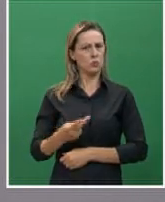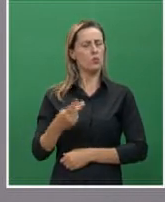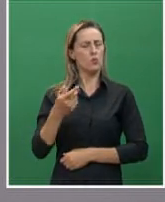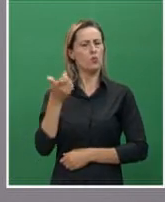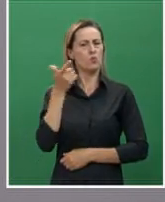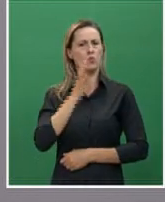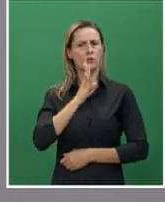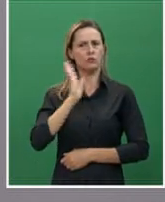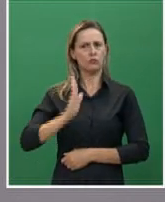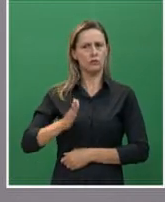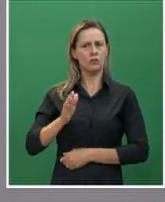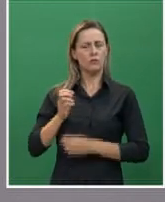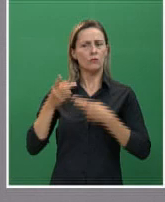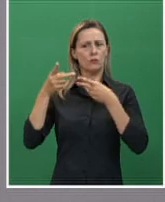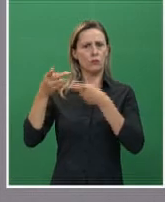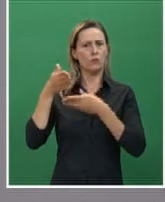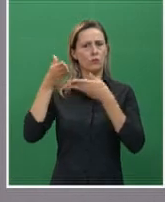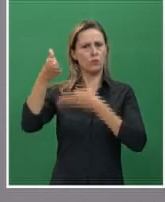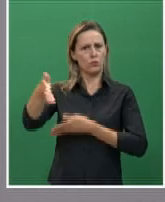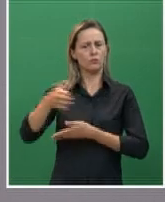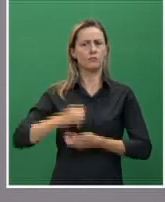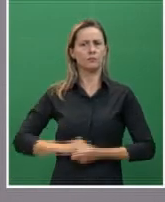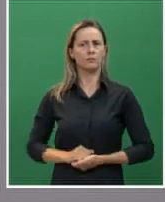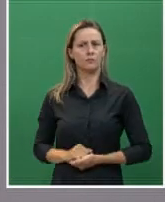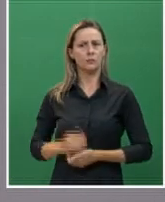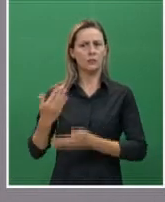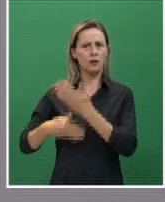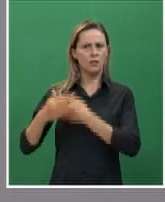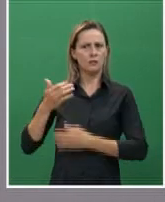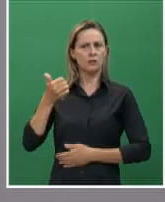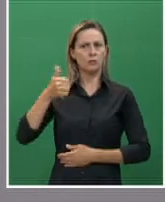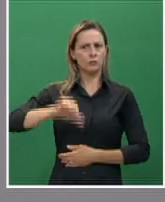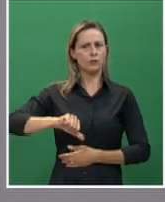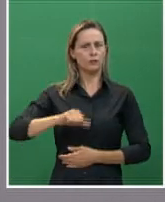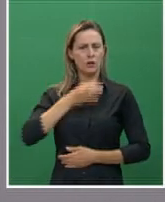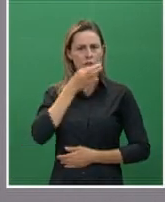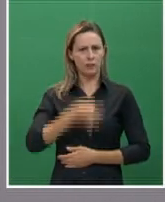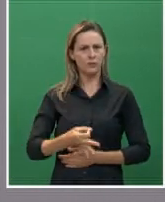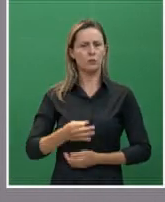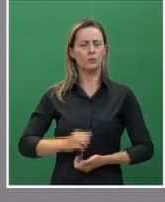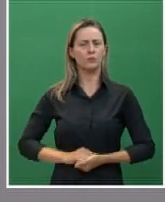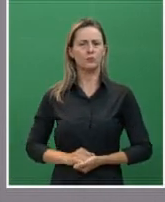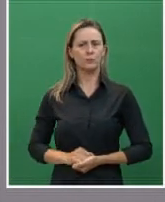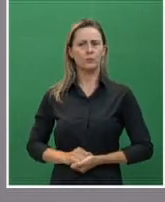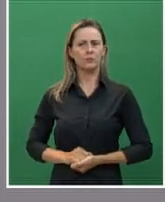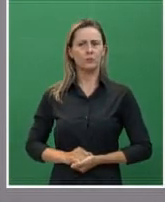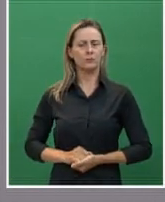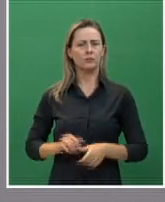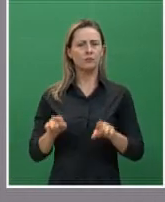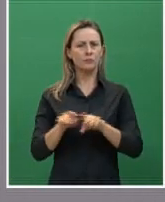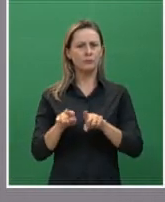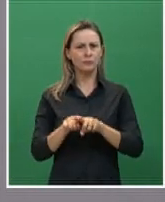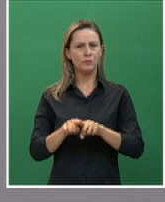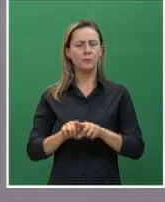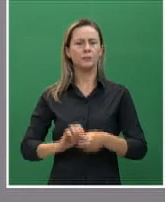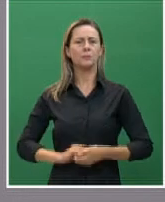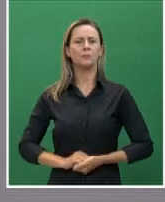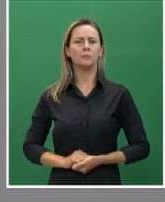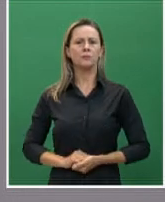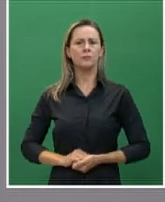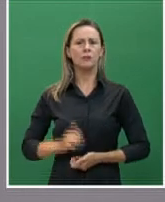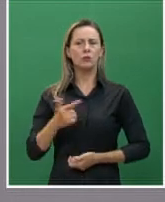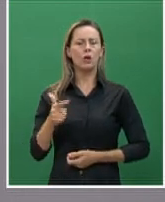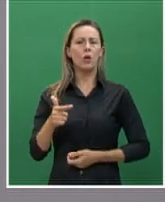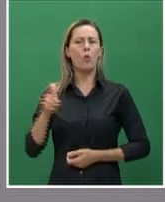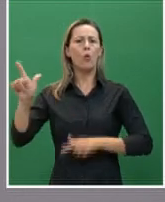dá pra segurar verdot Que também está num estado lastimável quantidade de canteiro de obras Agora durante durante bastante tempo e nem um minuto para